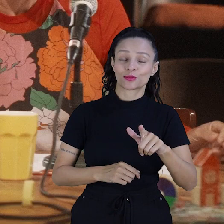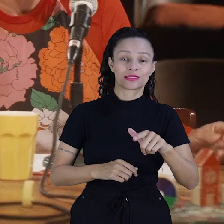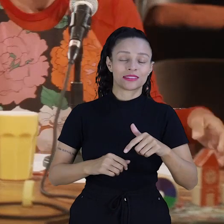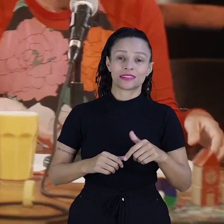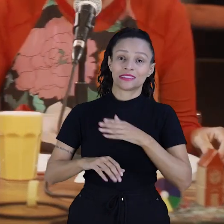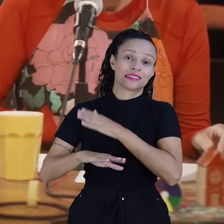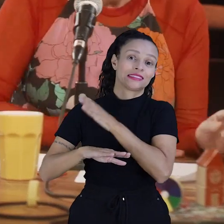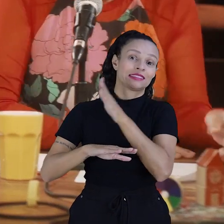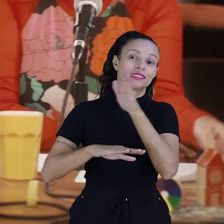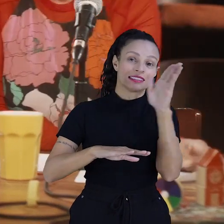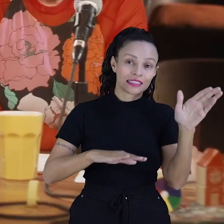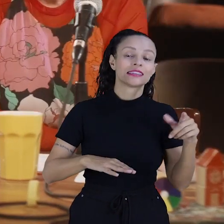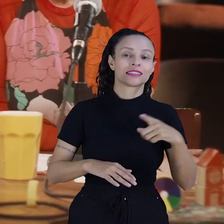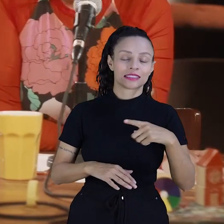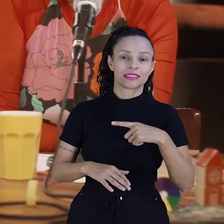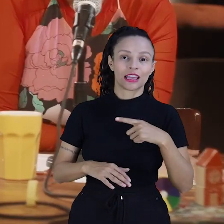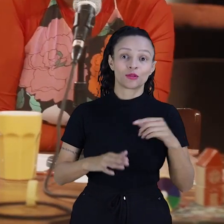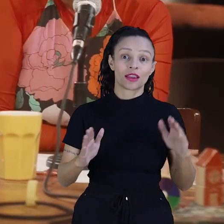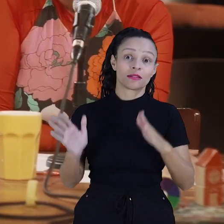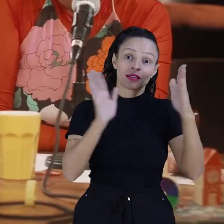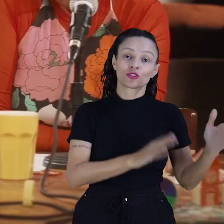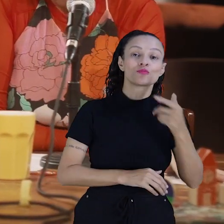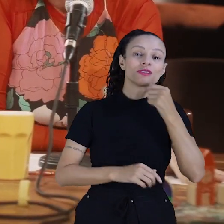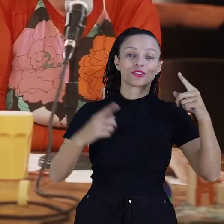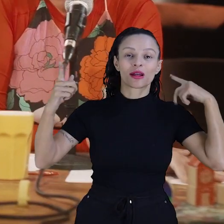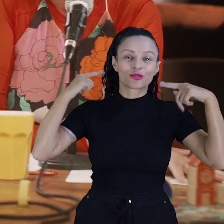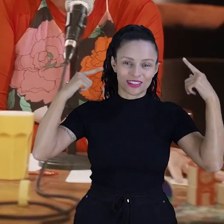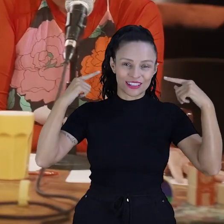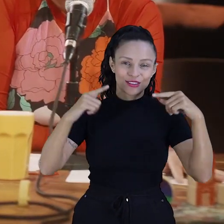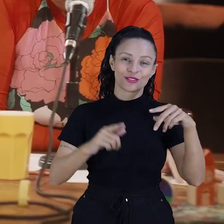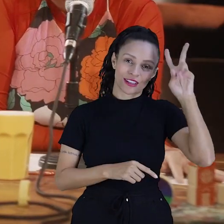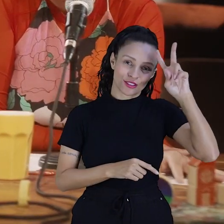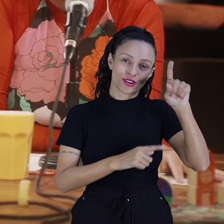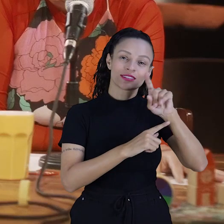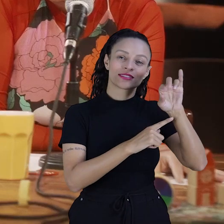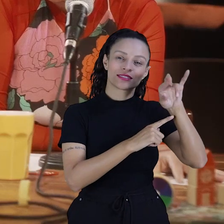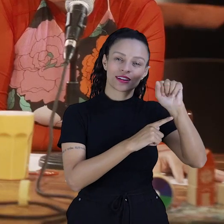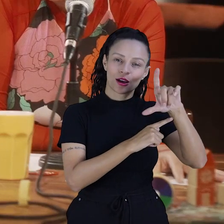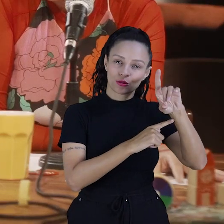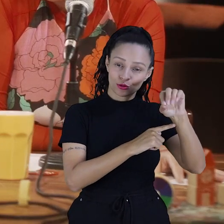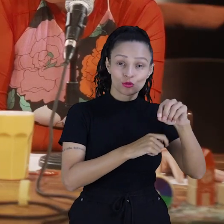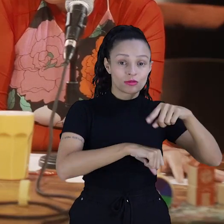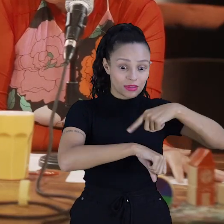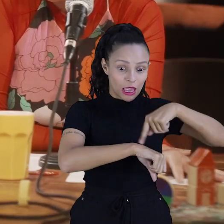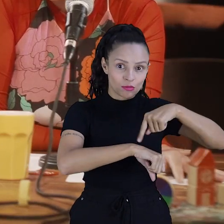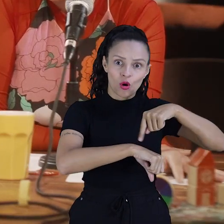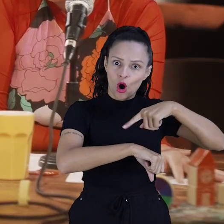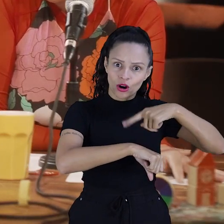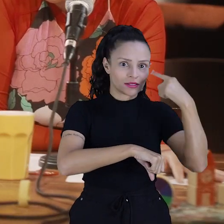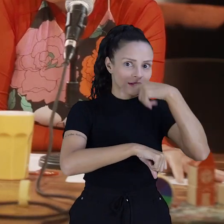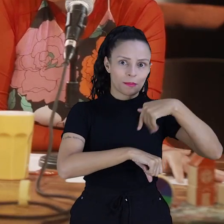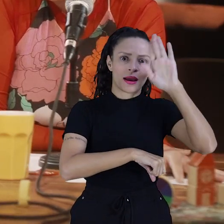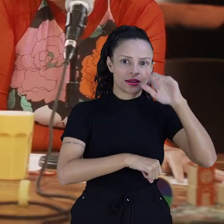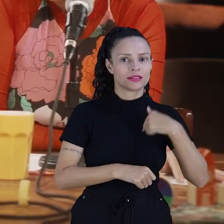Pra eu conseguir dar conta disso. Acho que tem uma coisa meio lá do menino maluquinho, né? Na história que o Ziraldo coloca, que o tempo faz horas